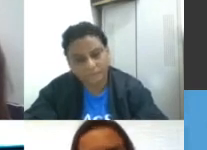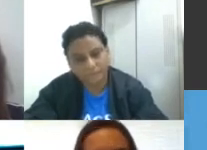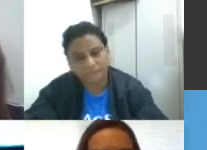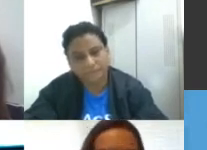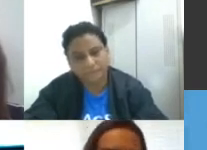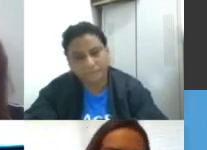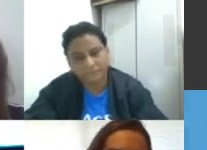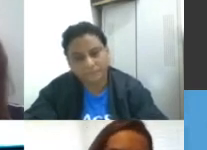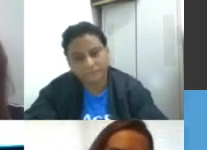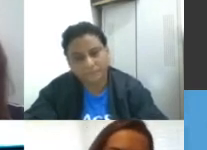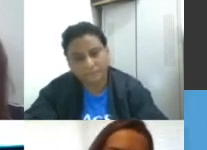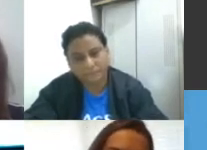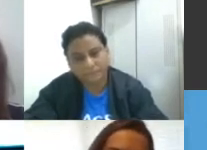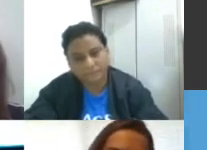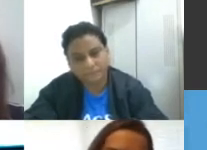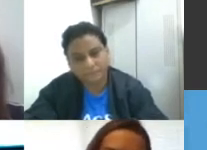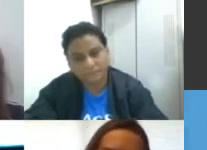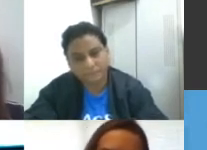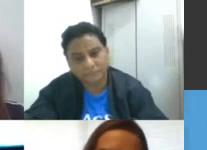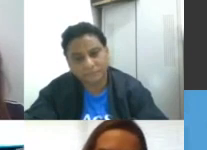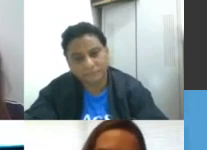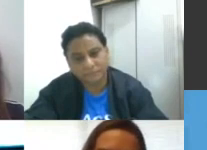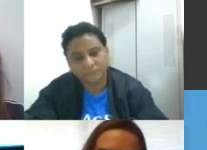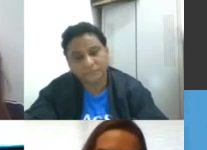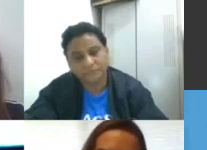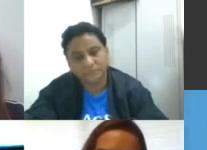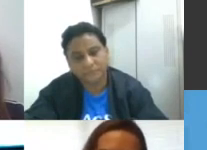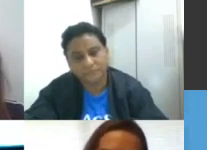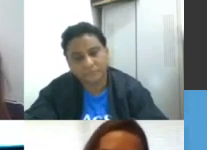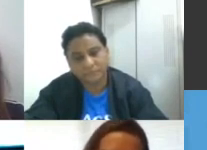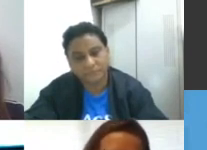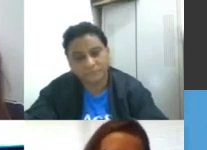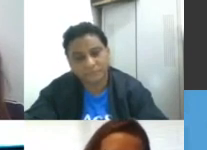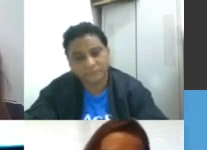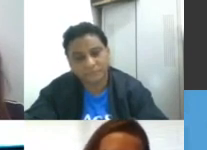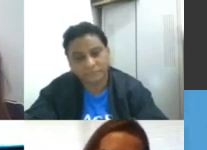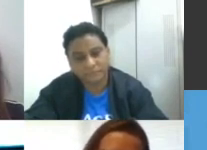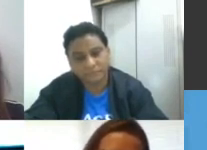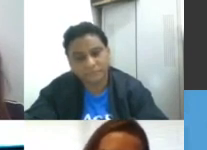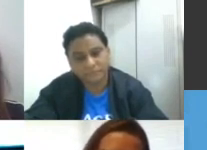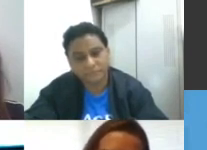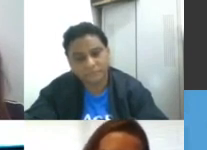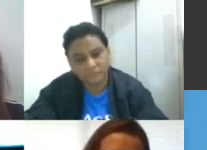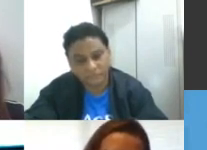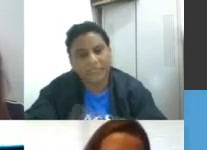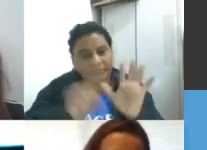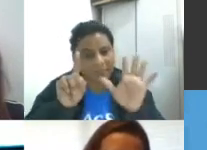motivo se não é porque no meio do caminho teve uma mudança de diagnóstico mas o tratamento para tuberculose mesmo a ganglionar